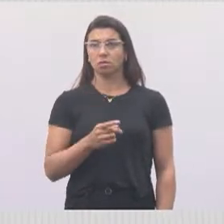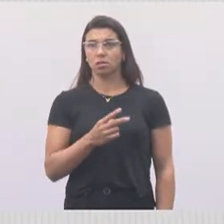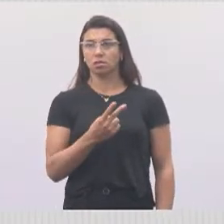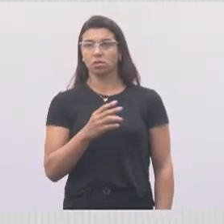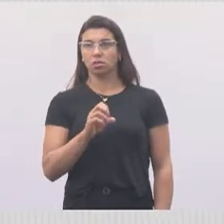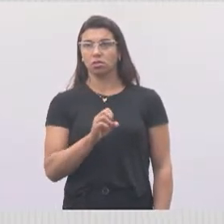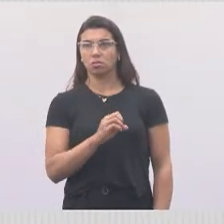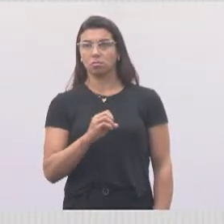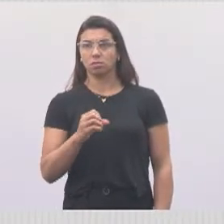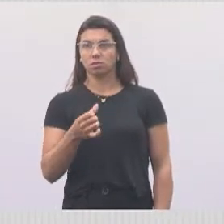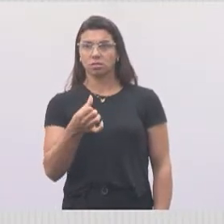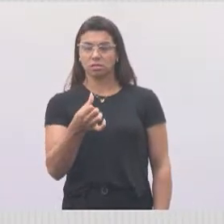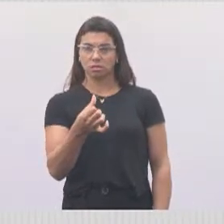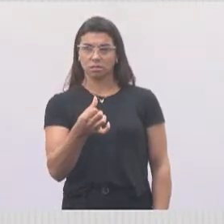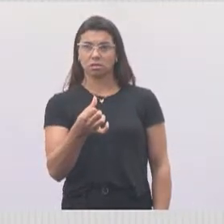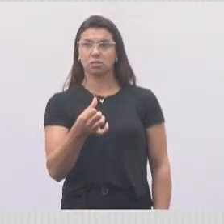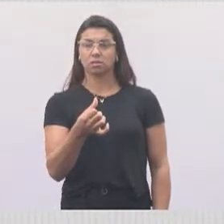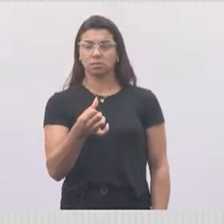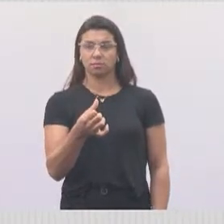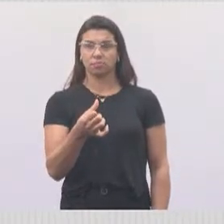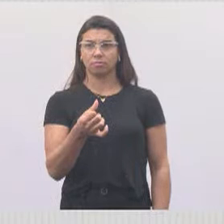4.982 de 2006,